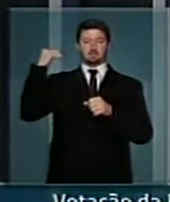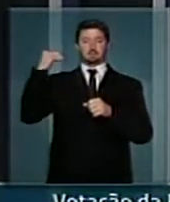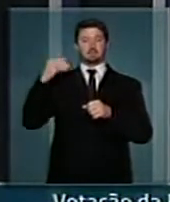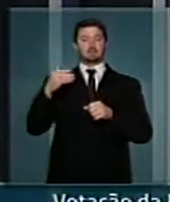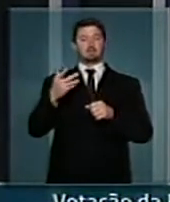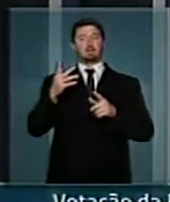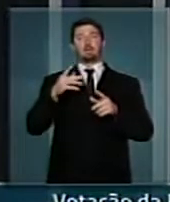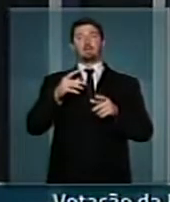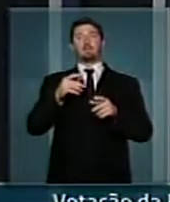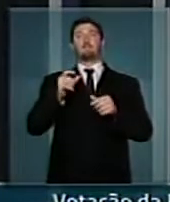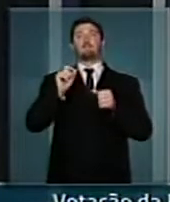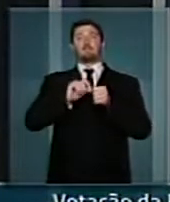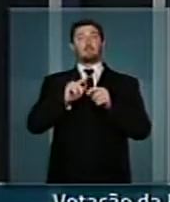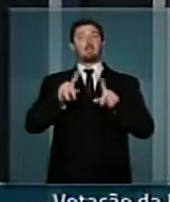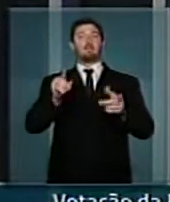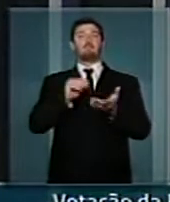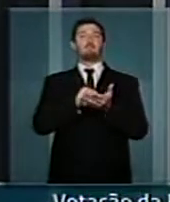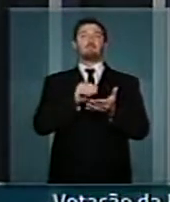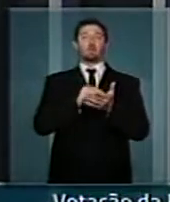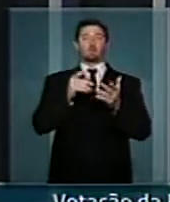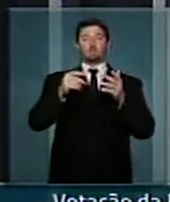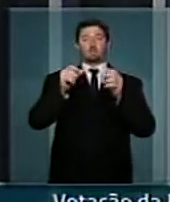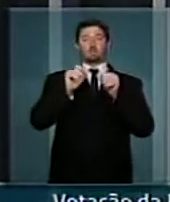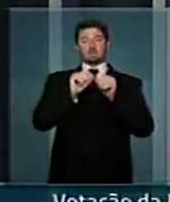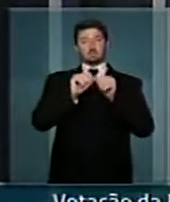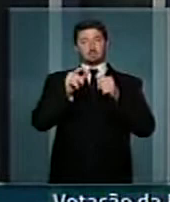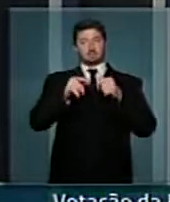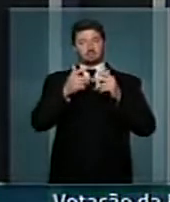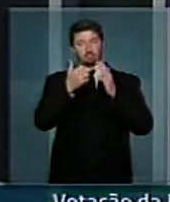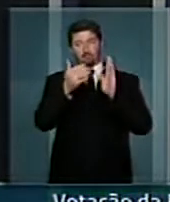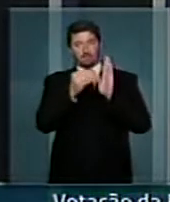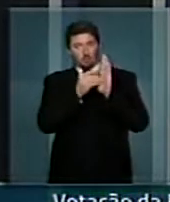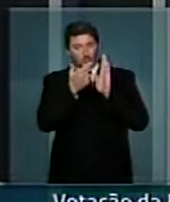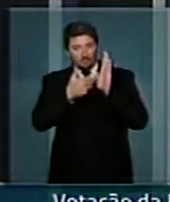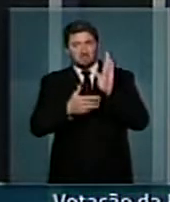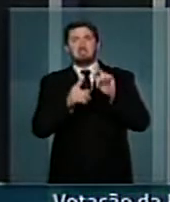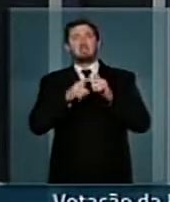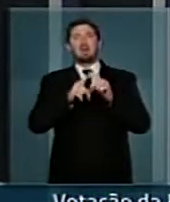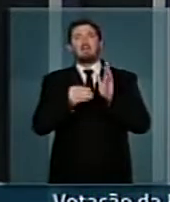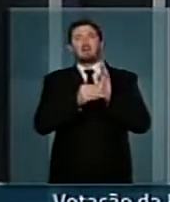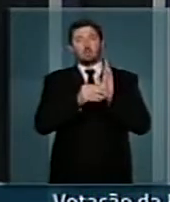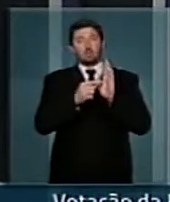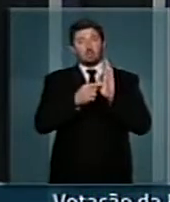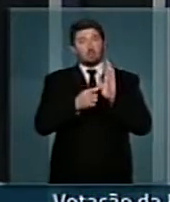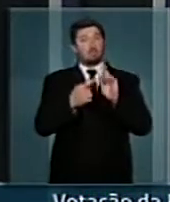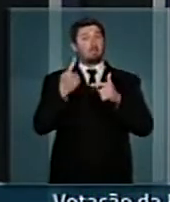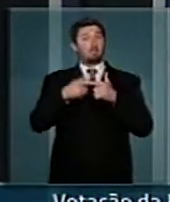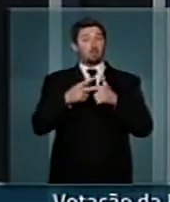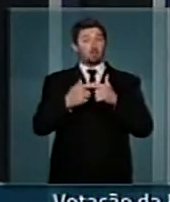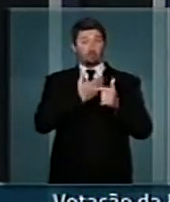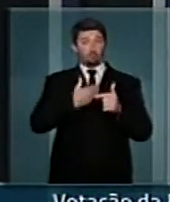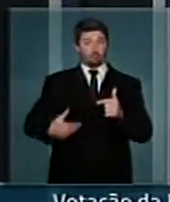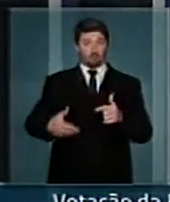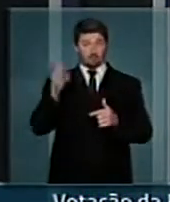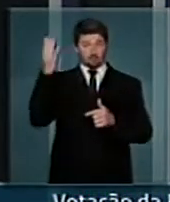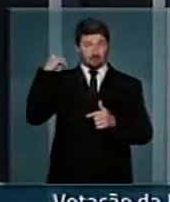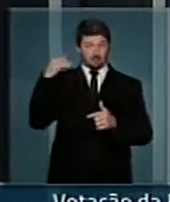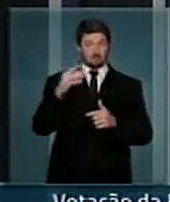ficou incompleto. Por que ficou incompleto? Porque o governo, naquele